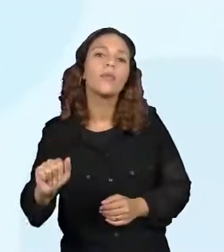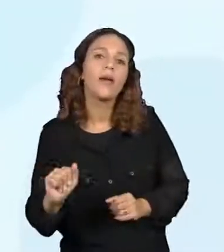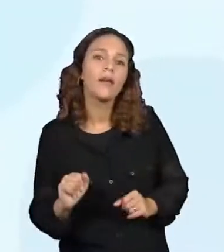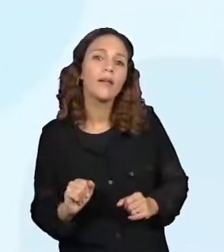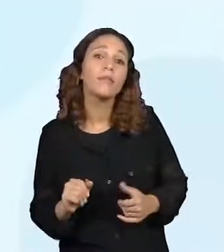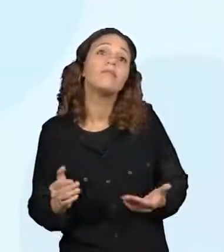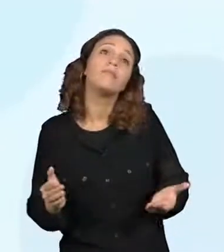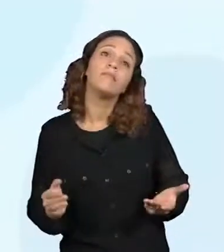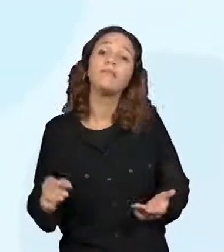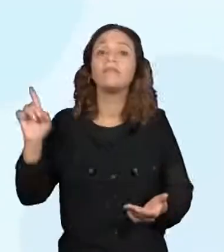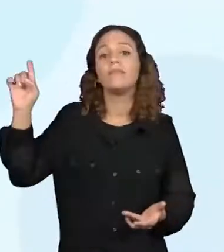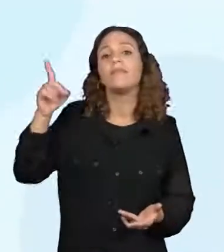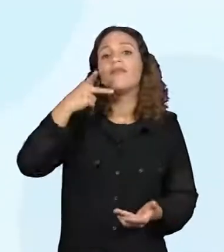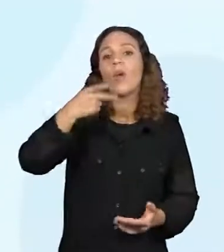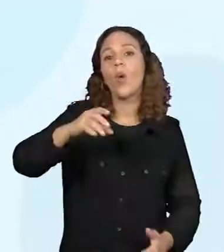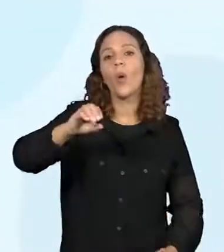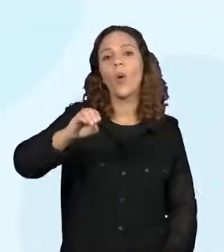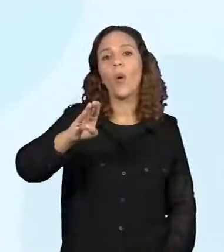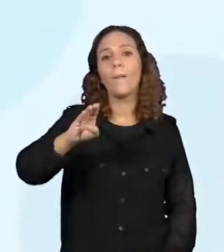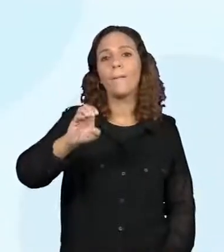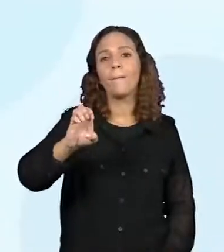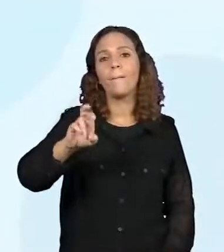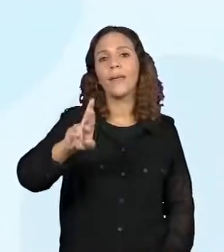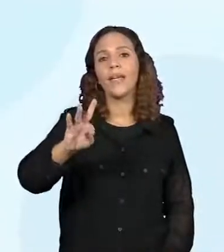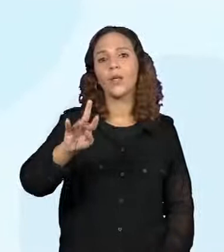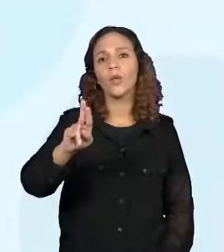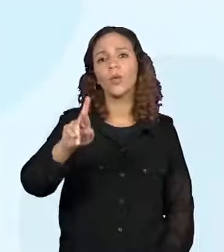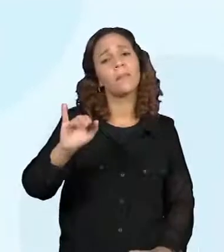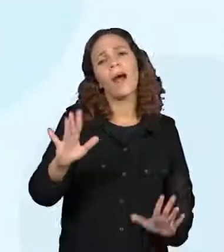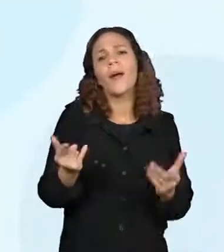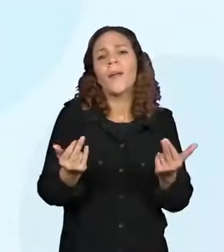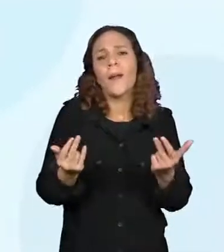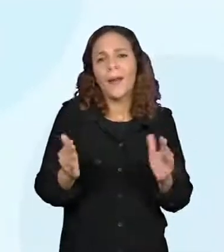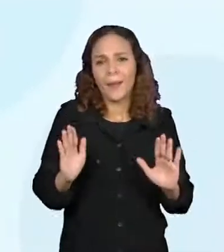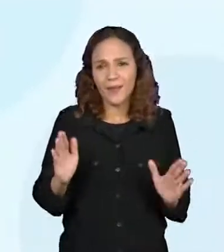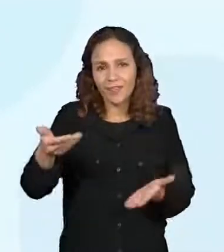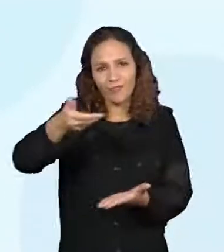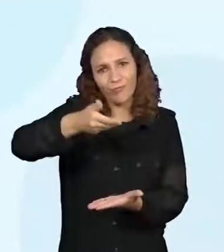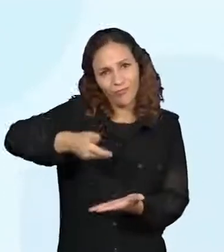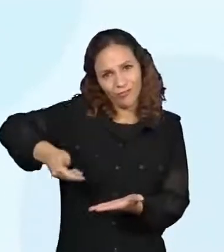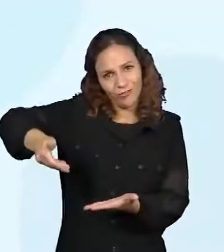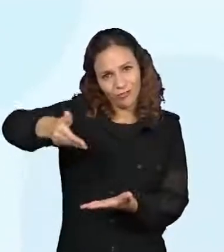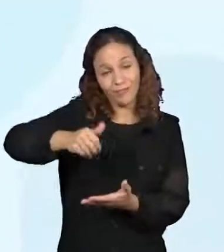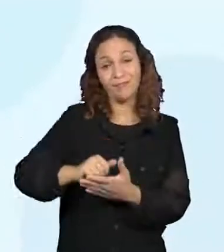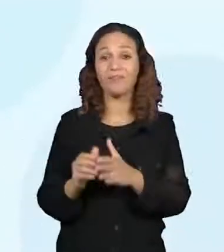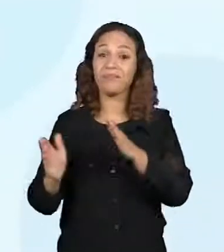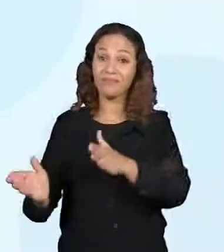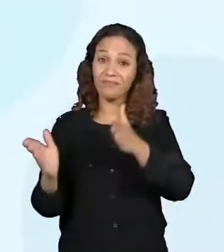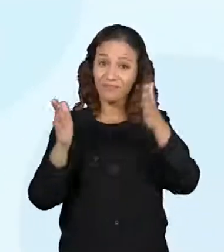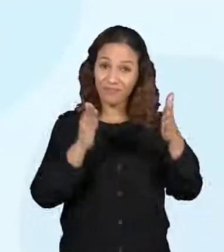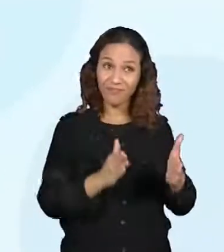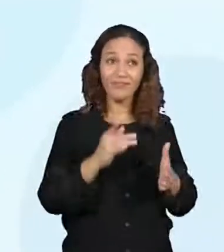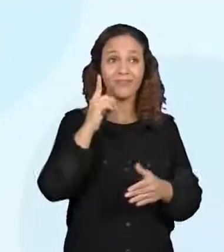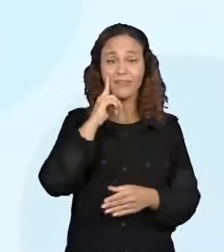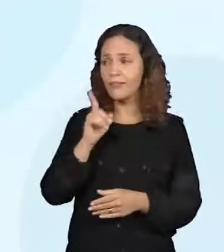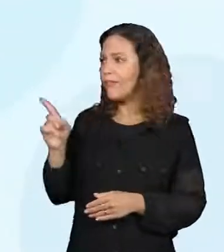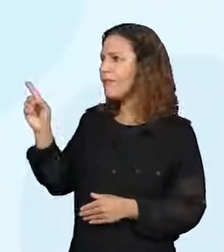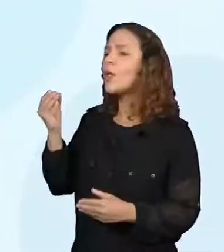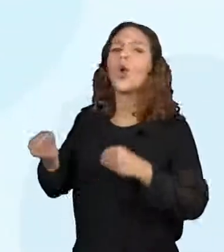aqui aparece cobertura. E um terceiro tópico, modo de preparo, que é o passo a passo de como você